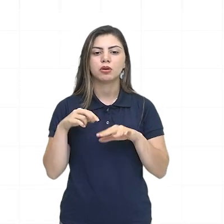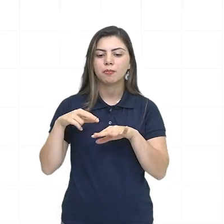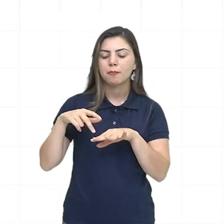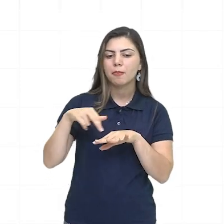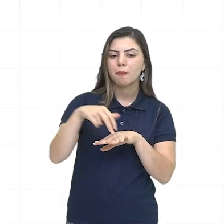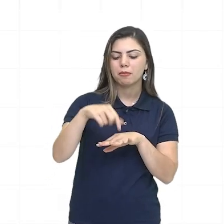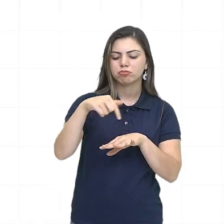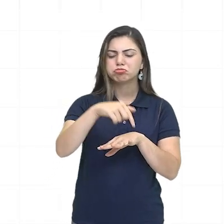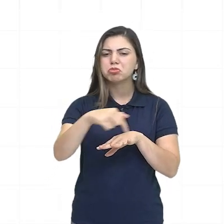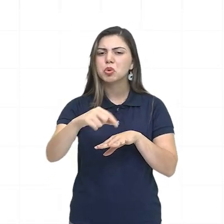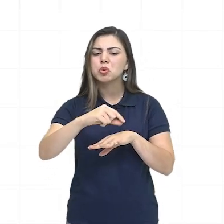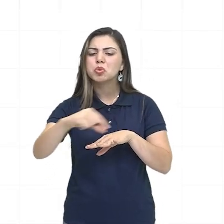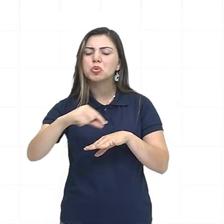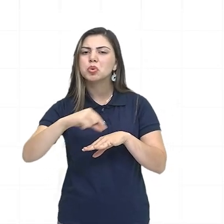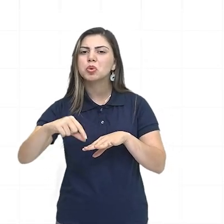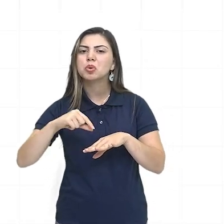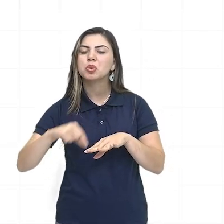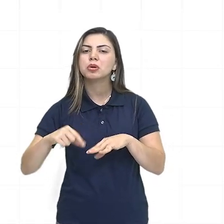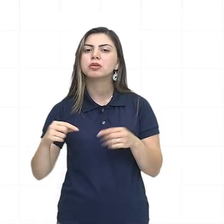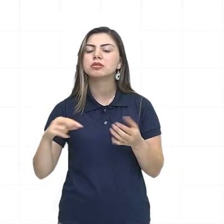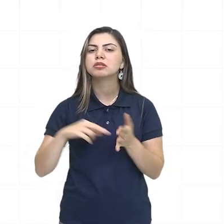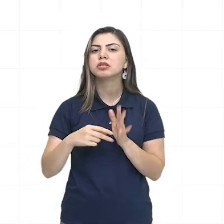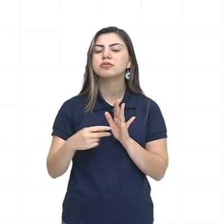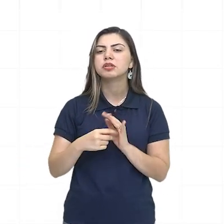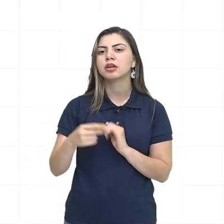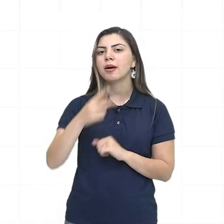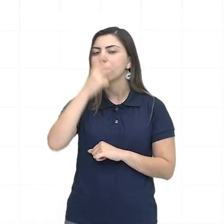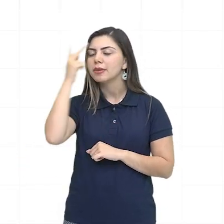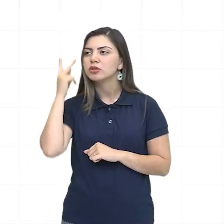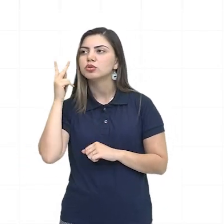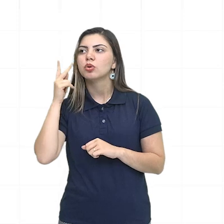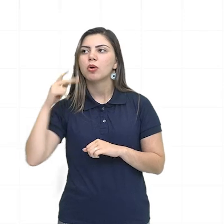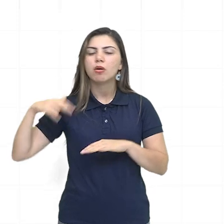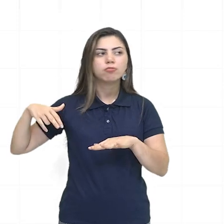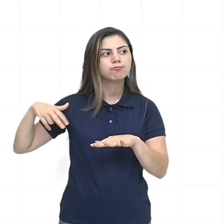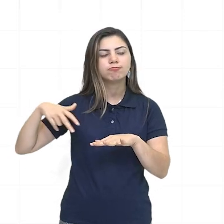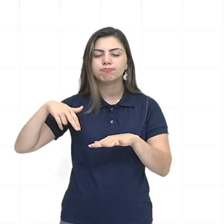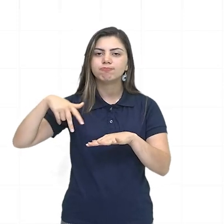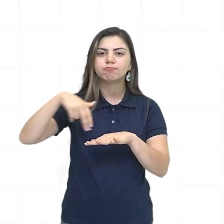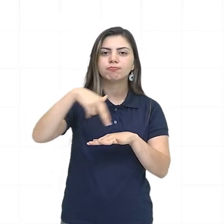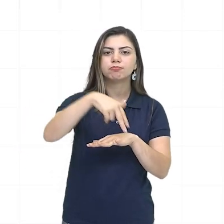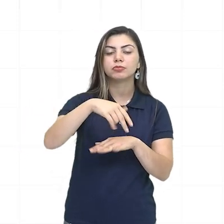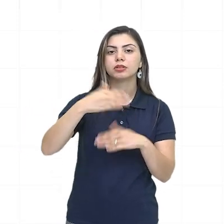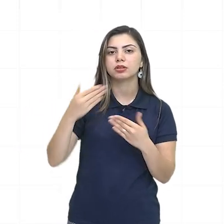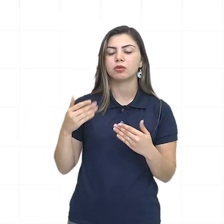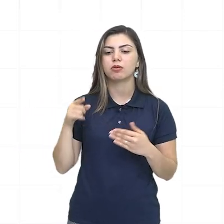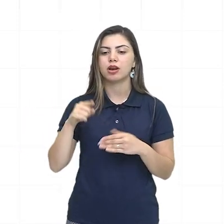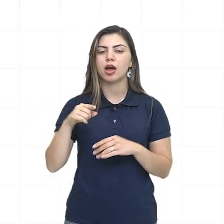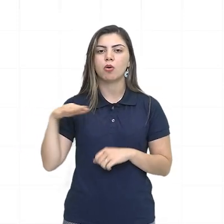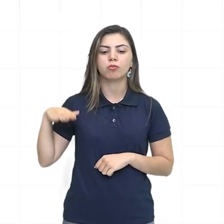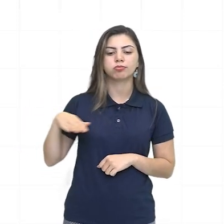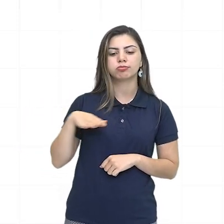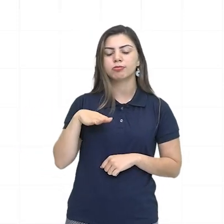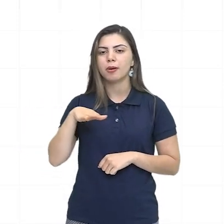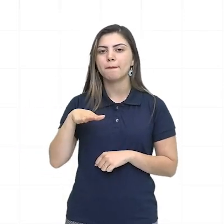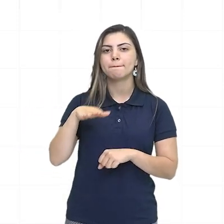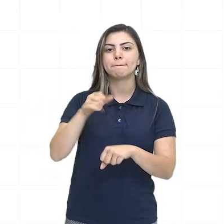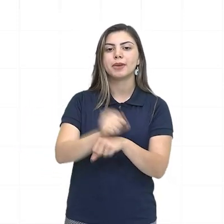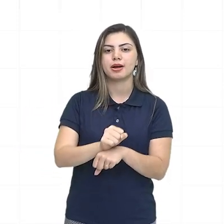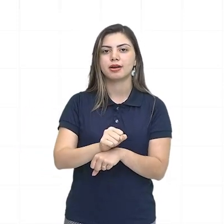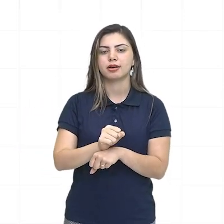ali o espaço exato onde o pedestre pode atravessar a rua, onde o motorista deve diminuir ou